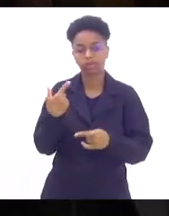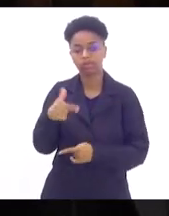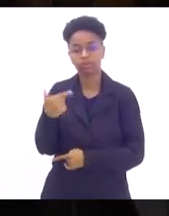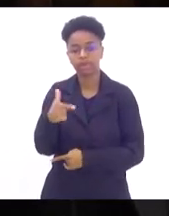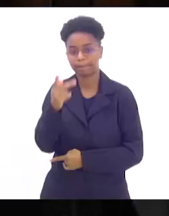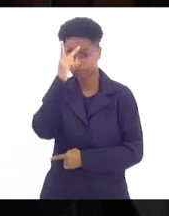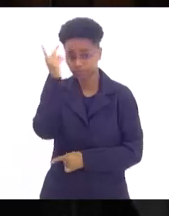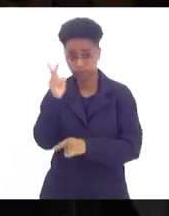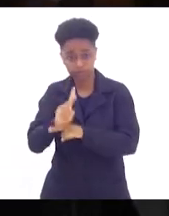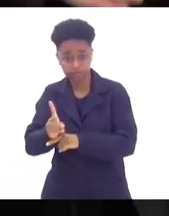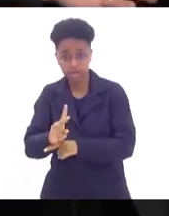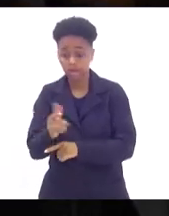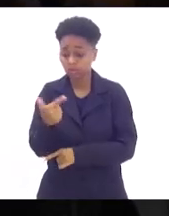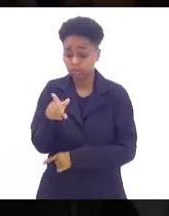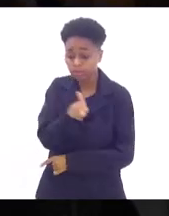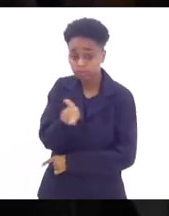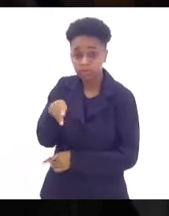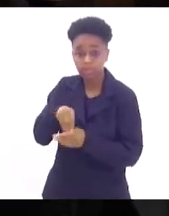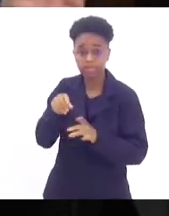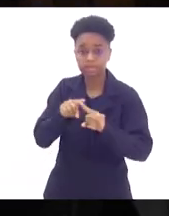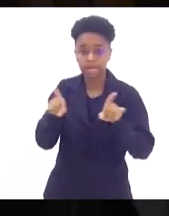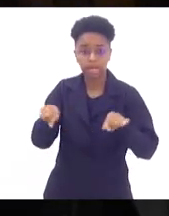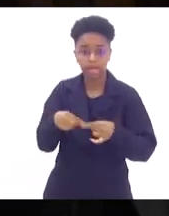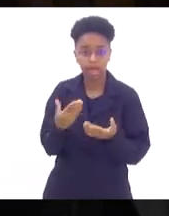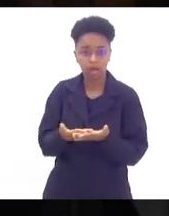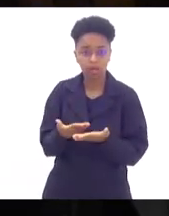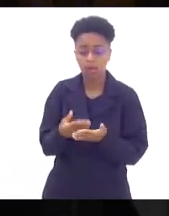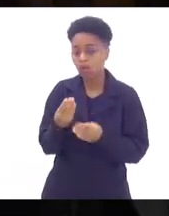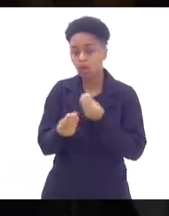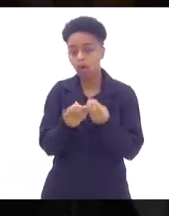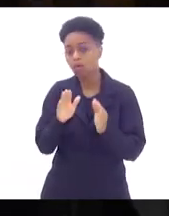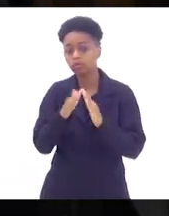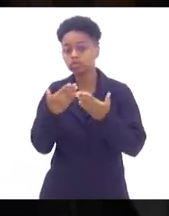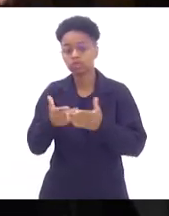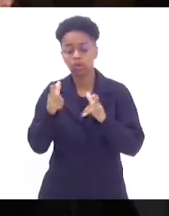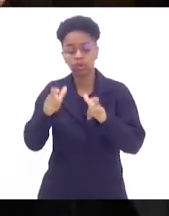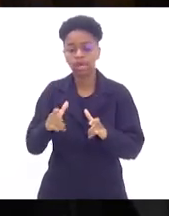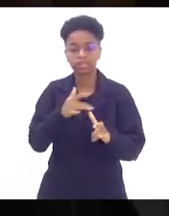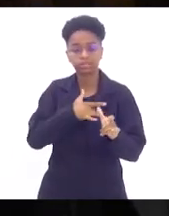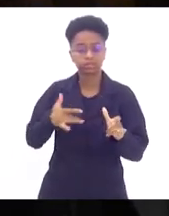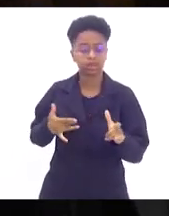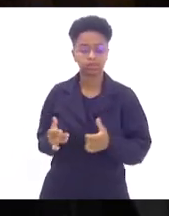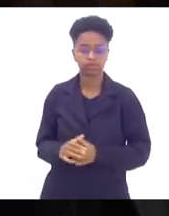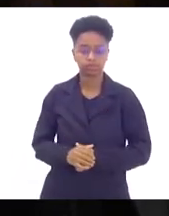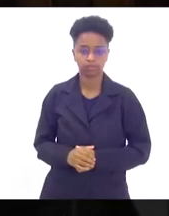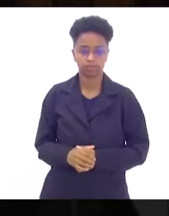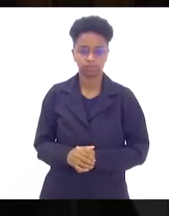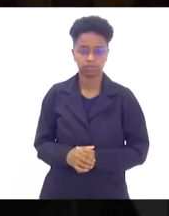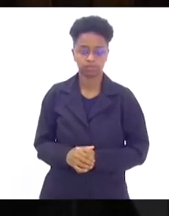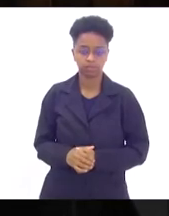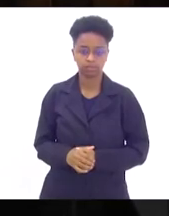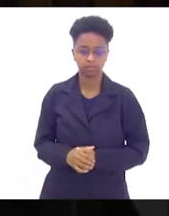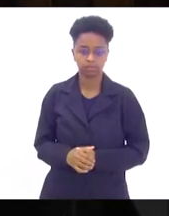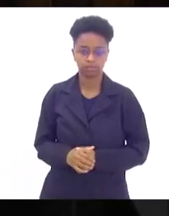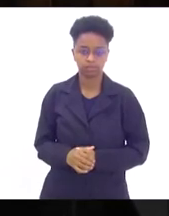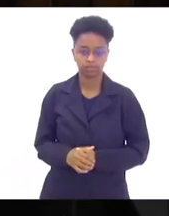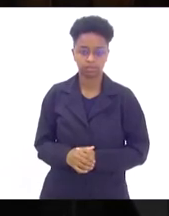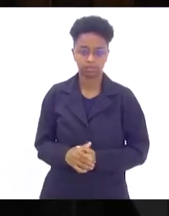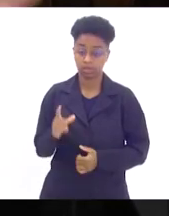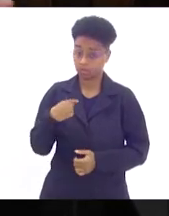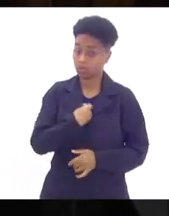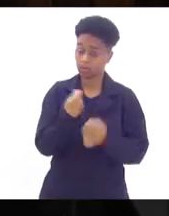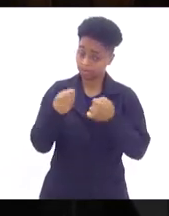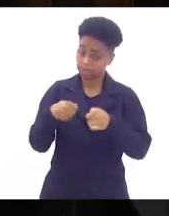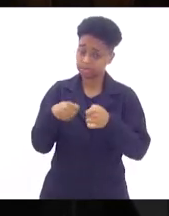não tendo professores sala de aula como que essa escola vai ser um ambiente saudável a gente tem que